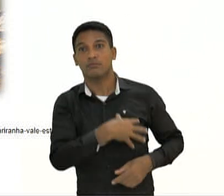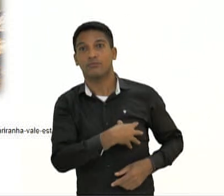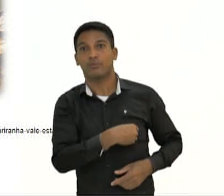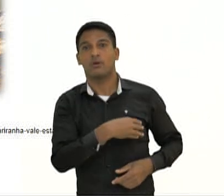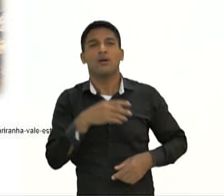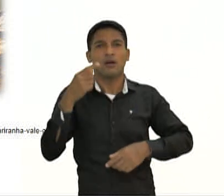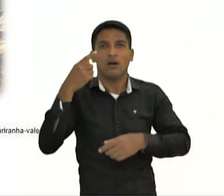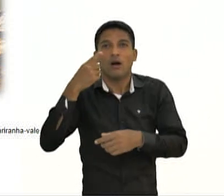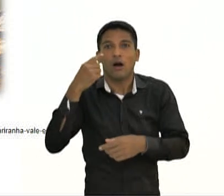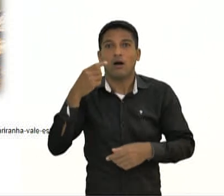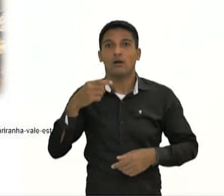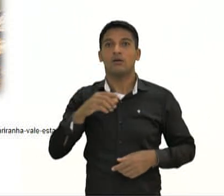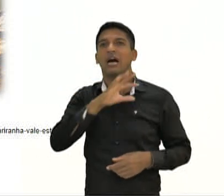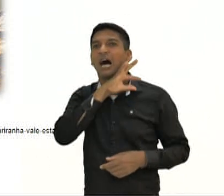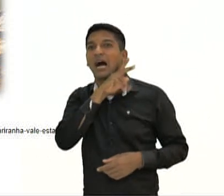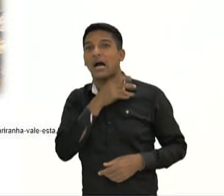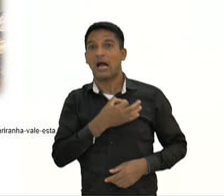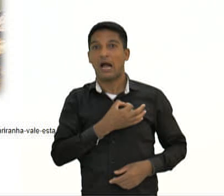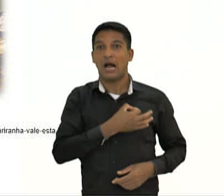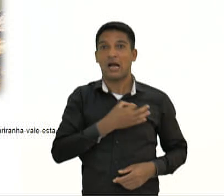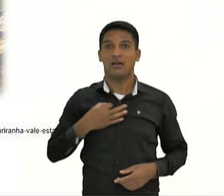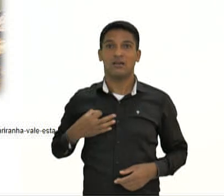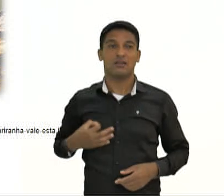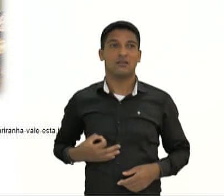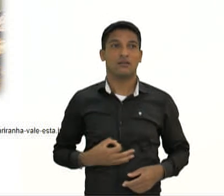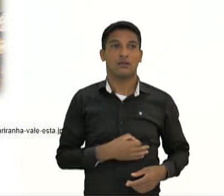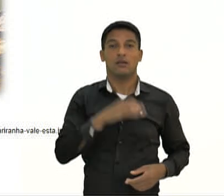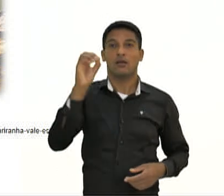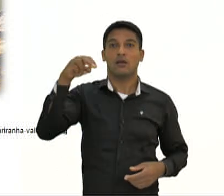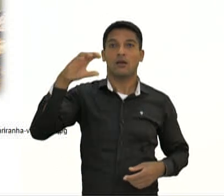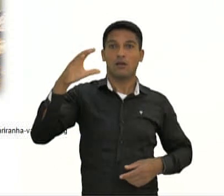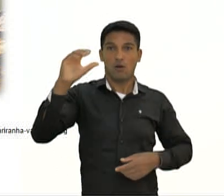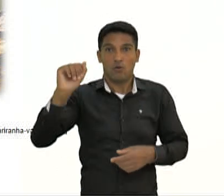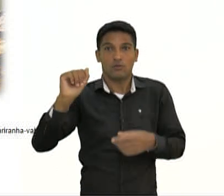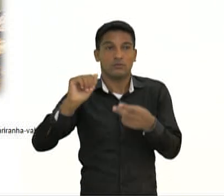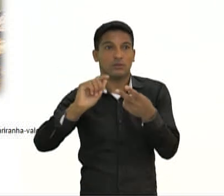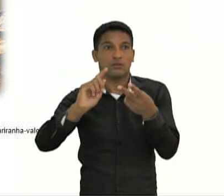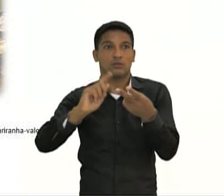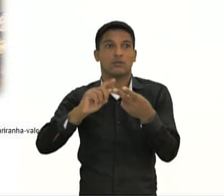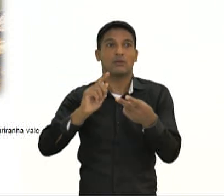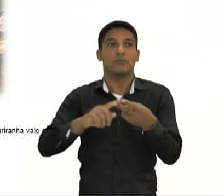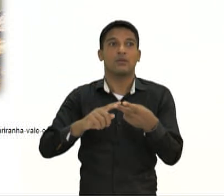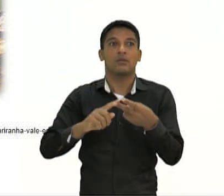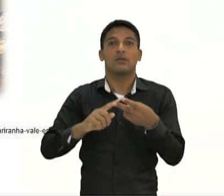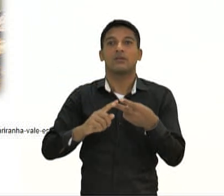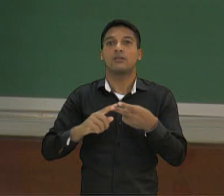a onça, um golfinho e também temos uma